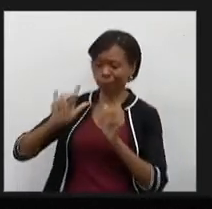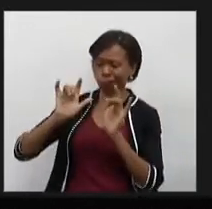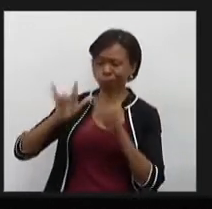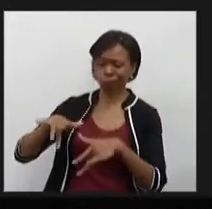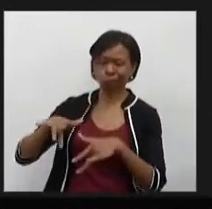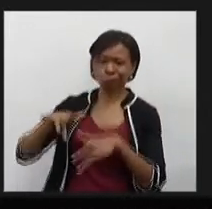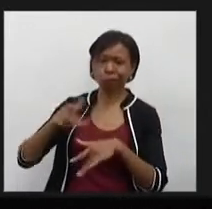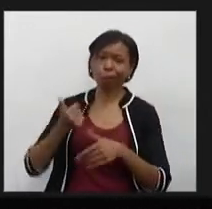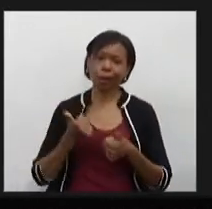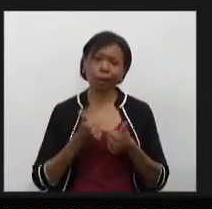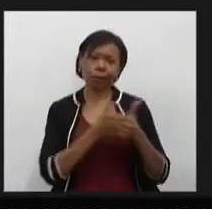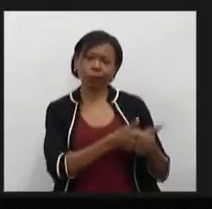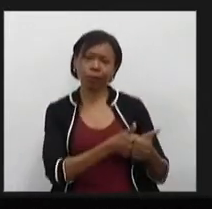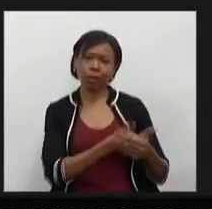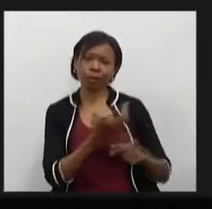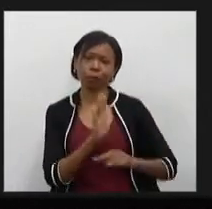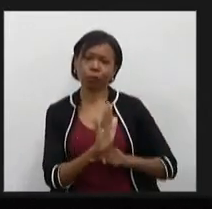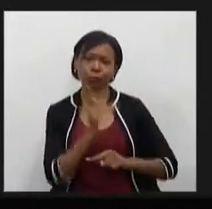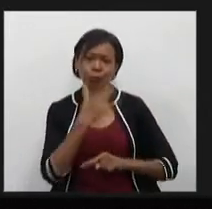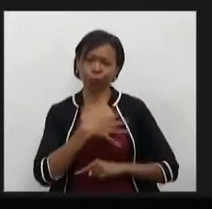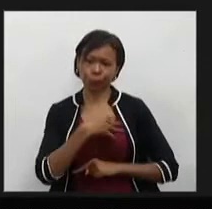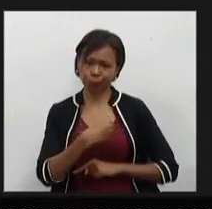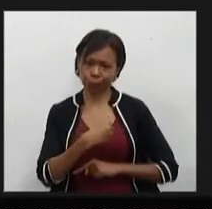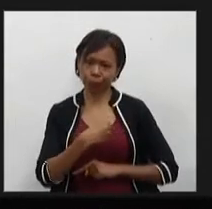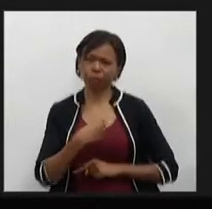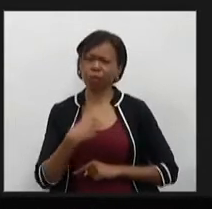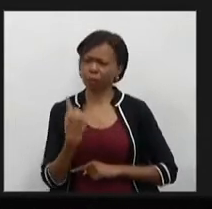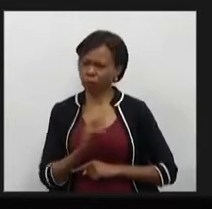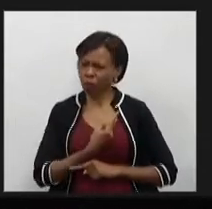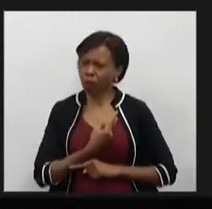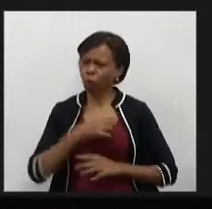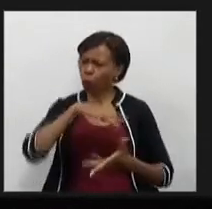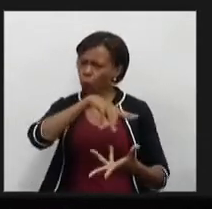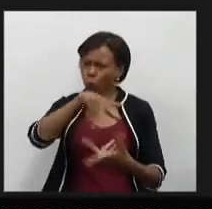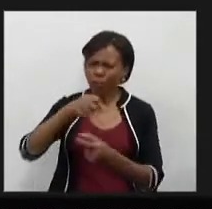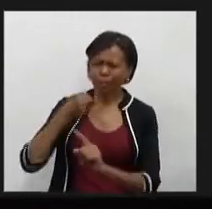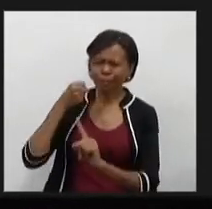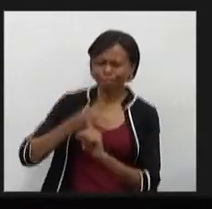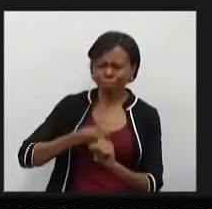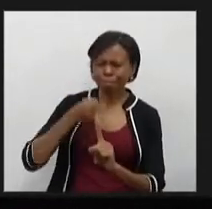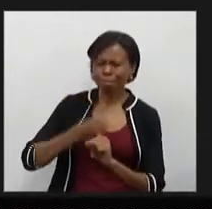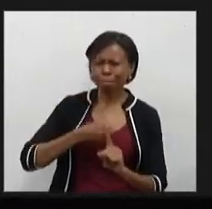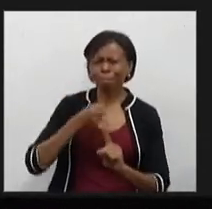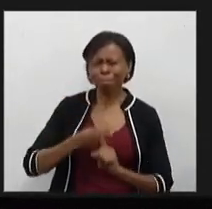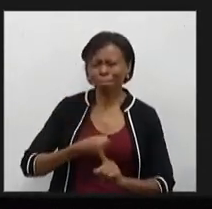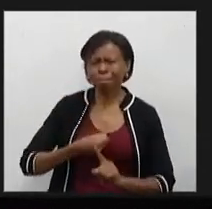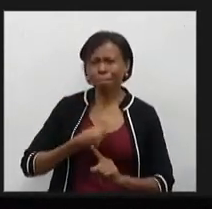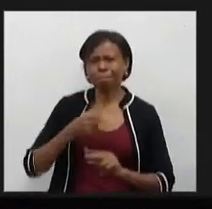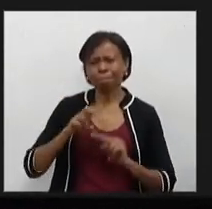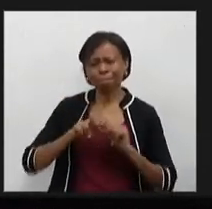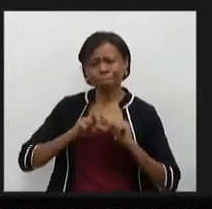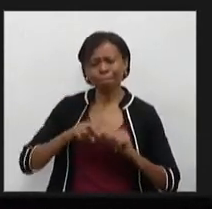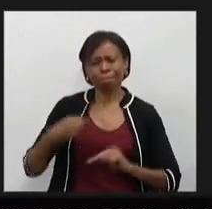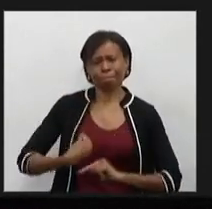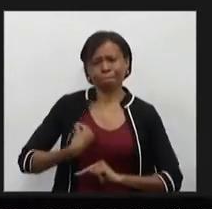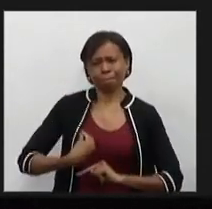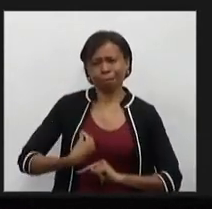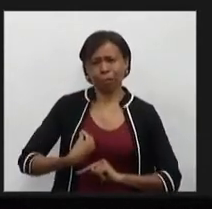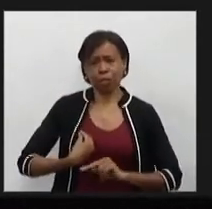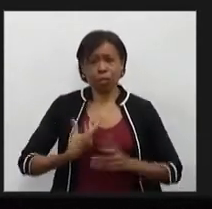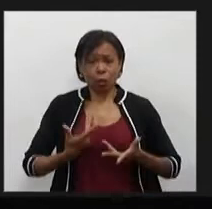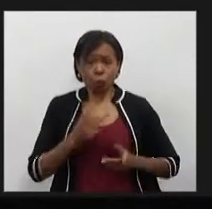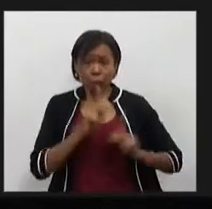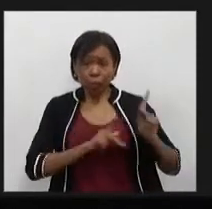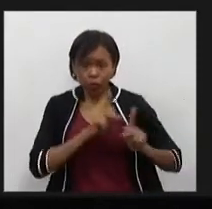que estamos vivenciando mundialmente, né, pela vida contra a Covid-19, pessoas com doenças raras, elas já vivem